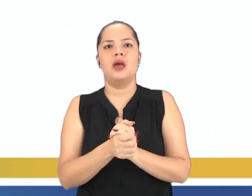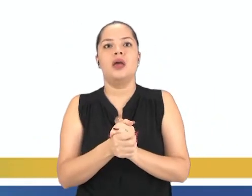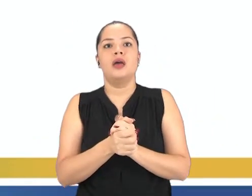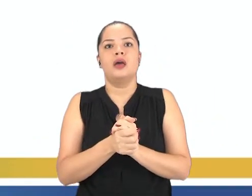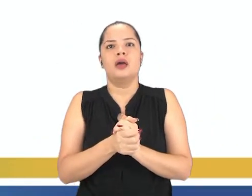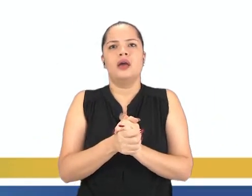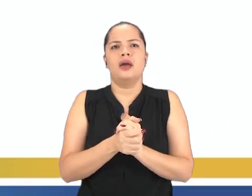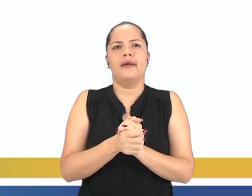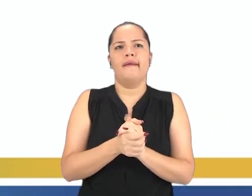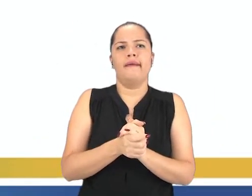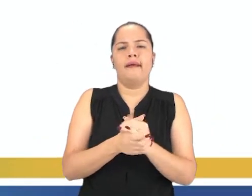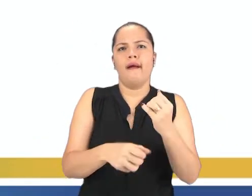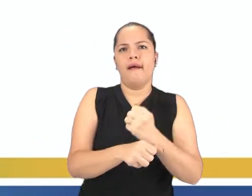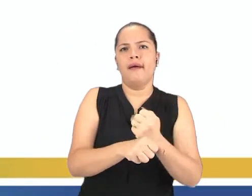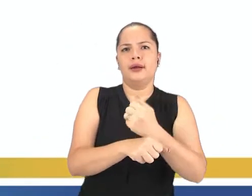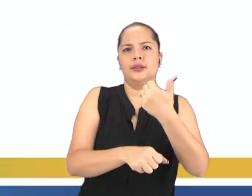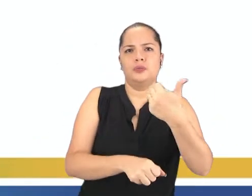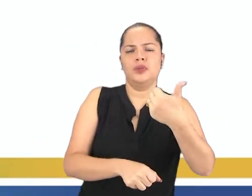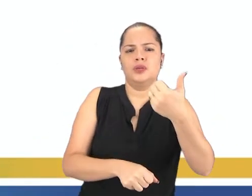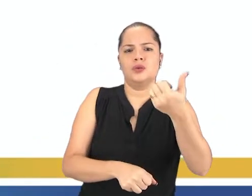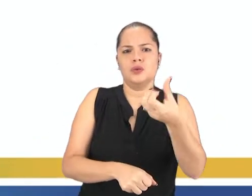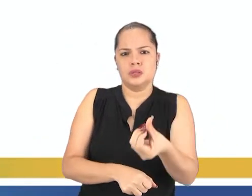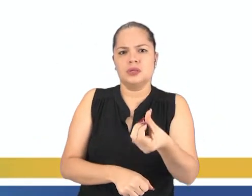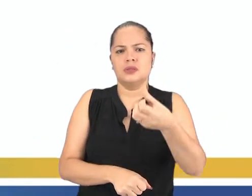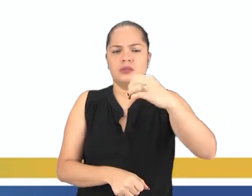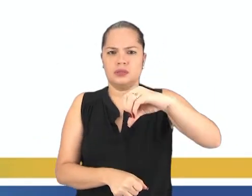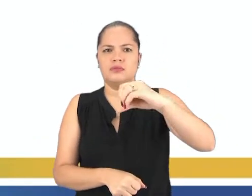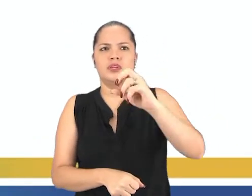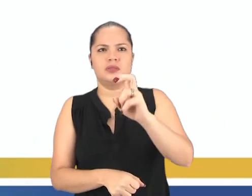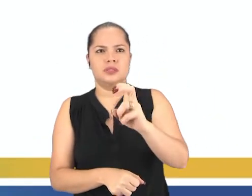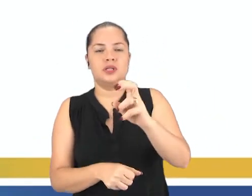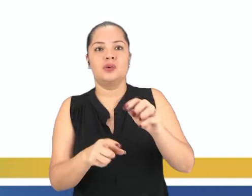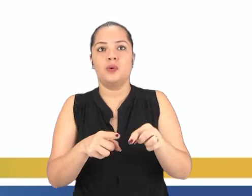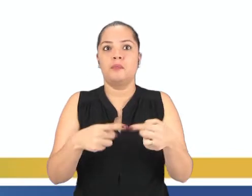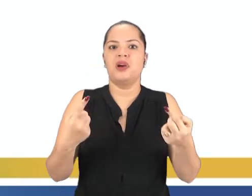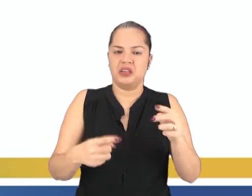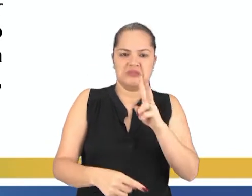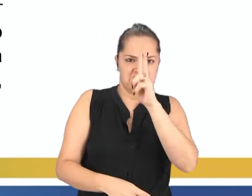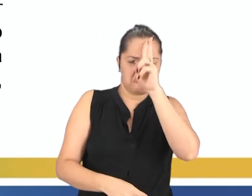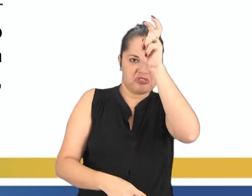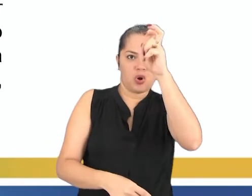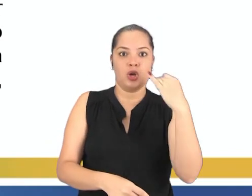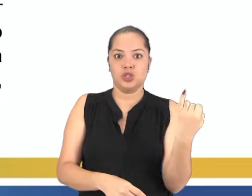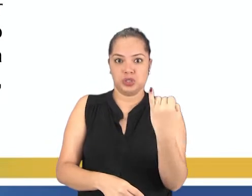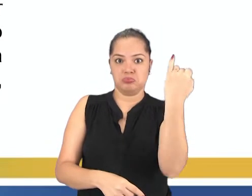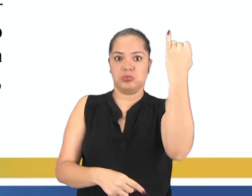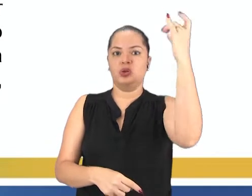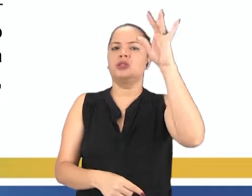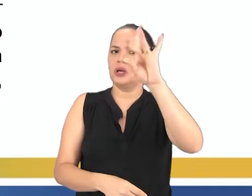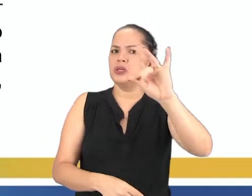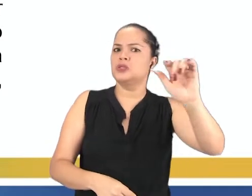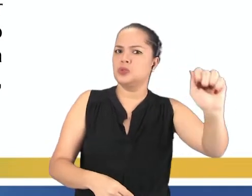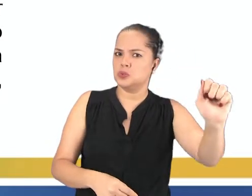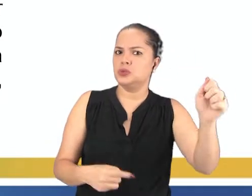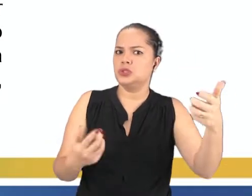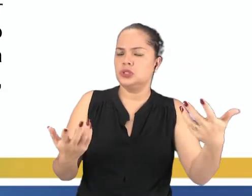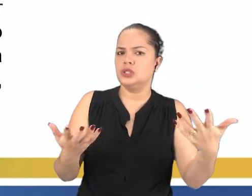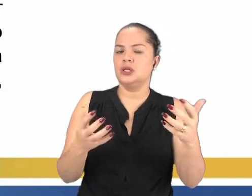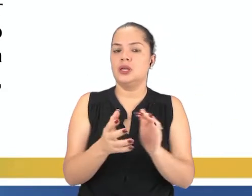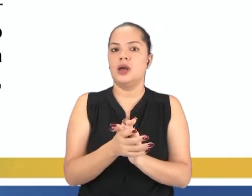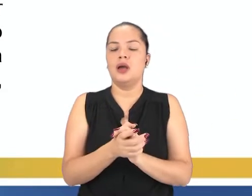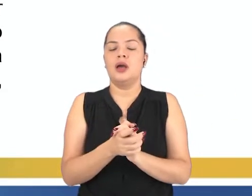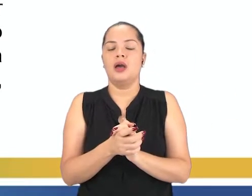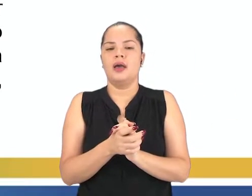que não merecia apenas um dia no calendário para ser lembrada. Mas, enfim, é o que temos. A pergunta que fica